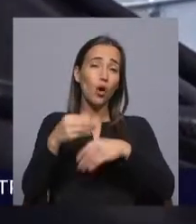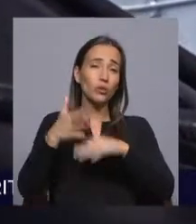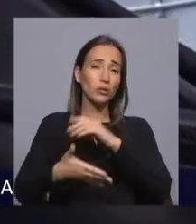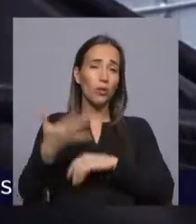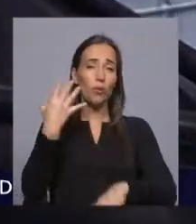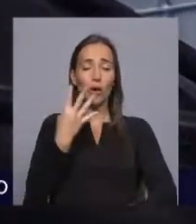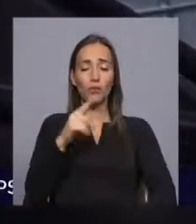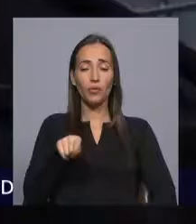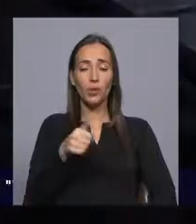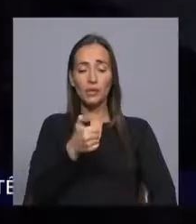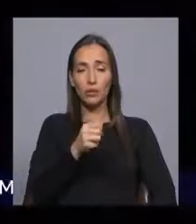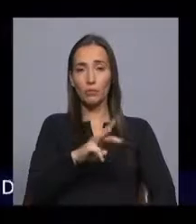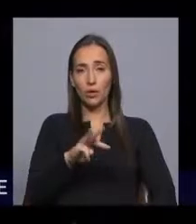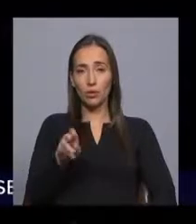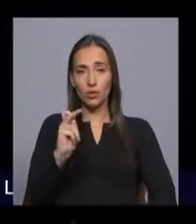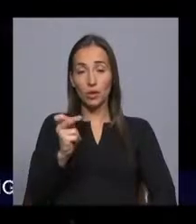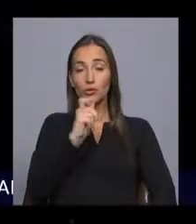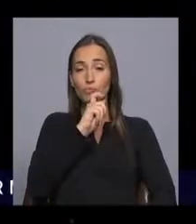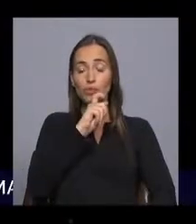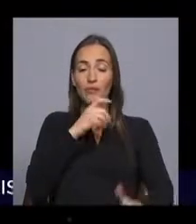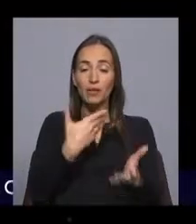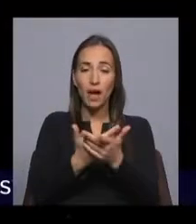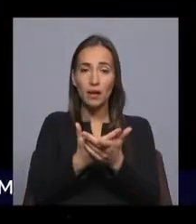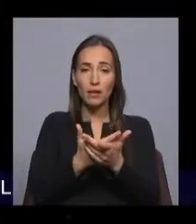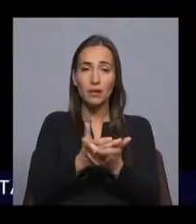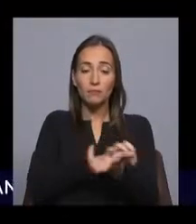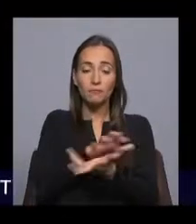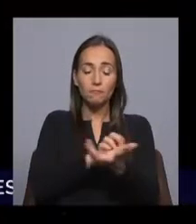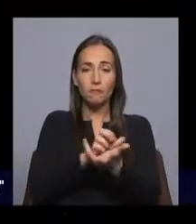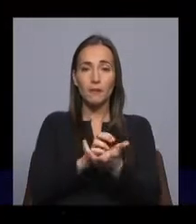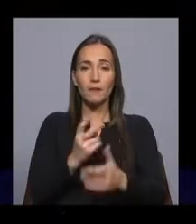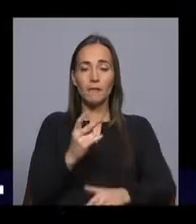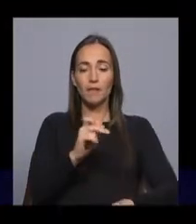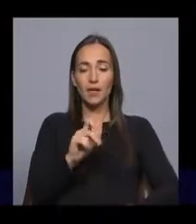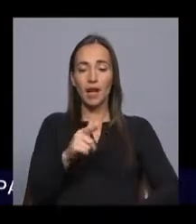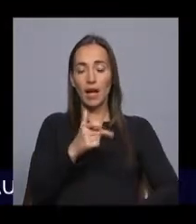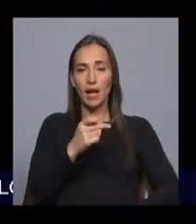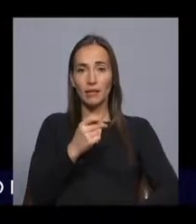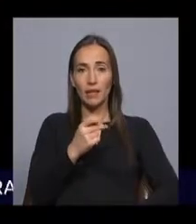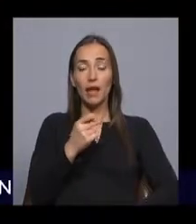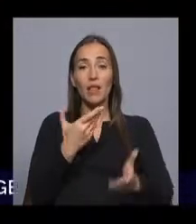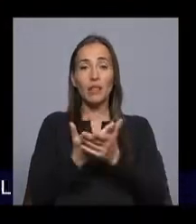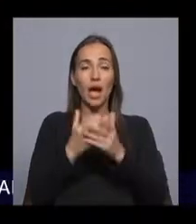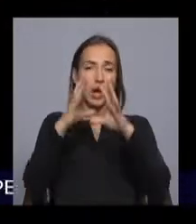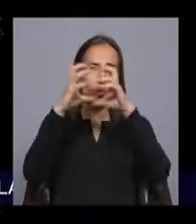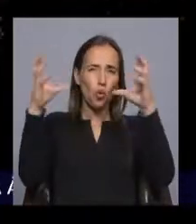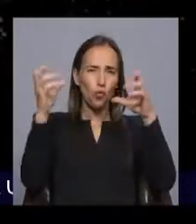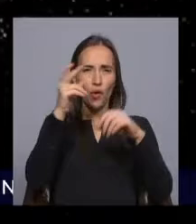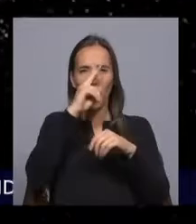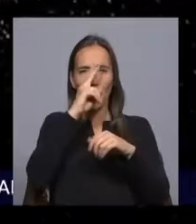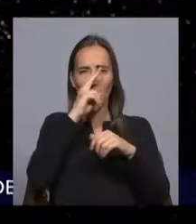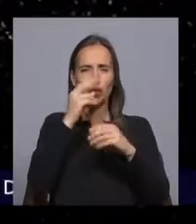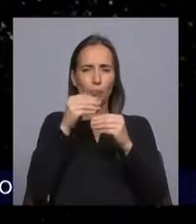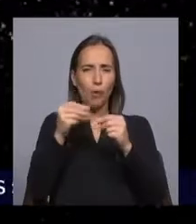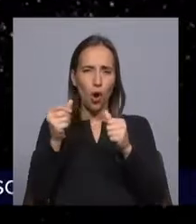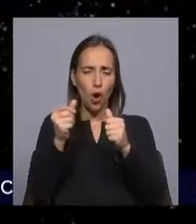e, eventualmente, isso terá agitado a nossa Via Láctea o suficiente para aquecer as nuvens de gás e poeira que dão origem a quê? Às estrelas,